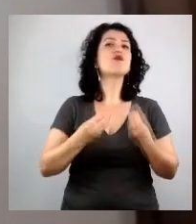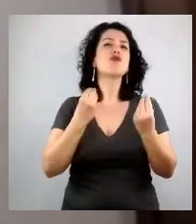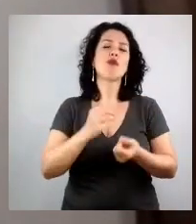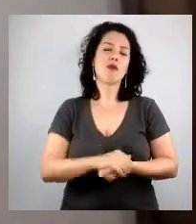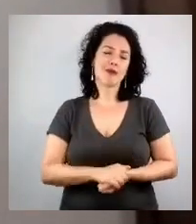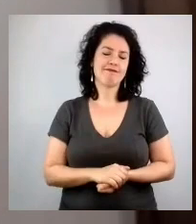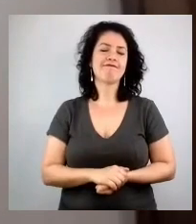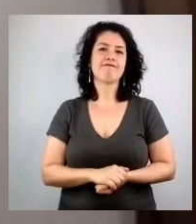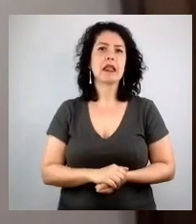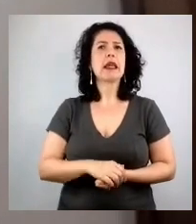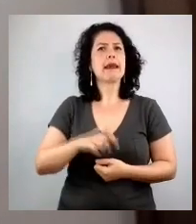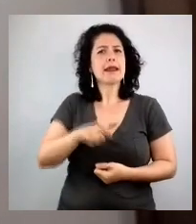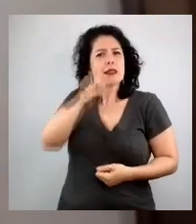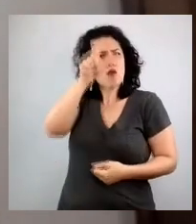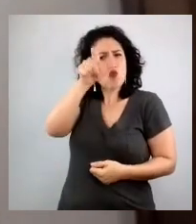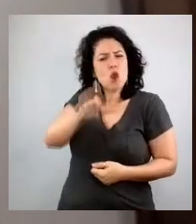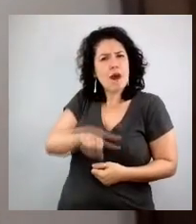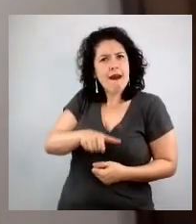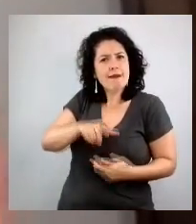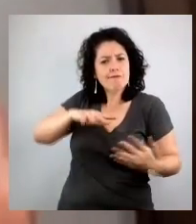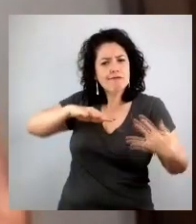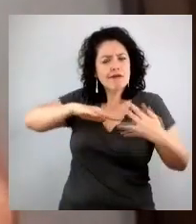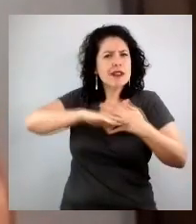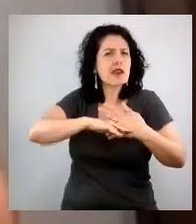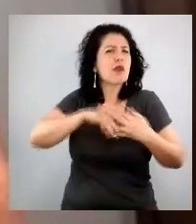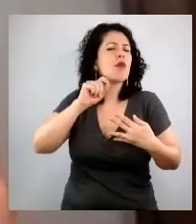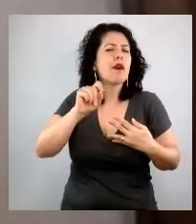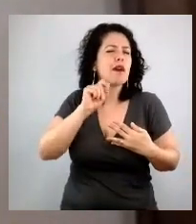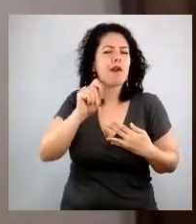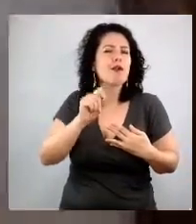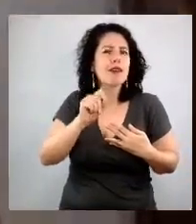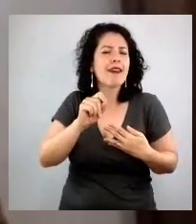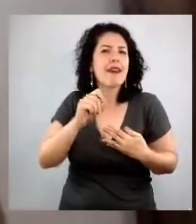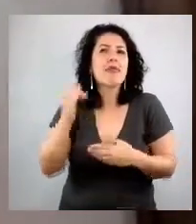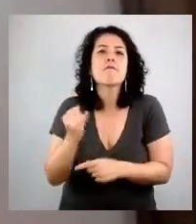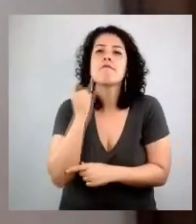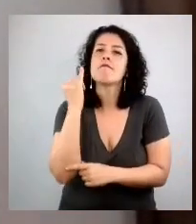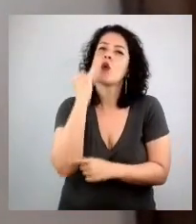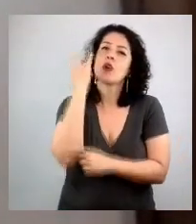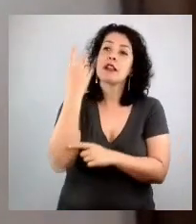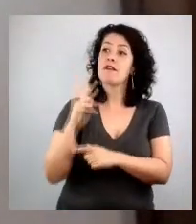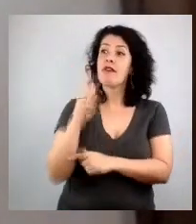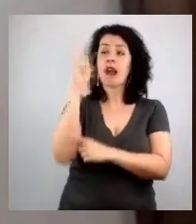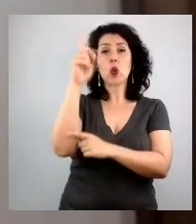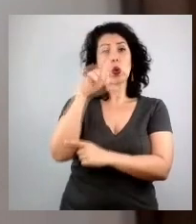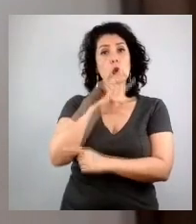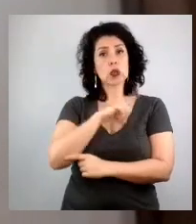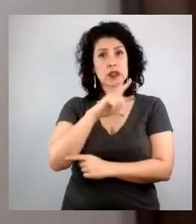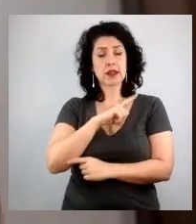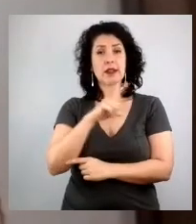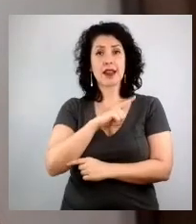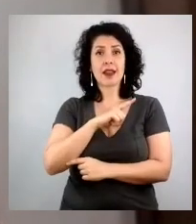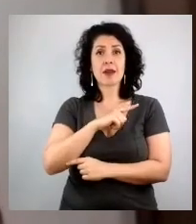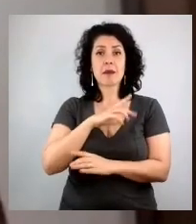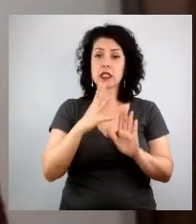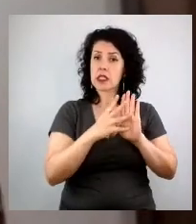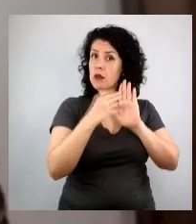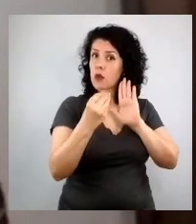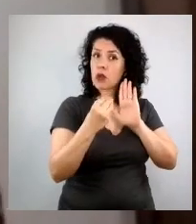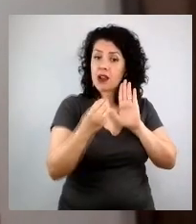cidadão é um lugar tão mais valioso para esse novo modelo de sociedade que a